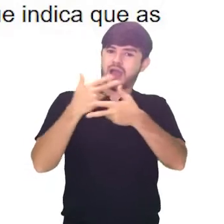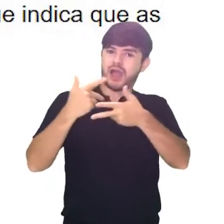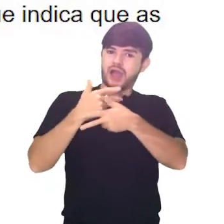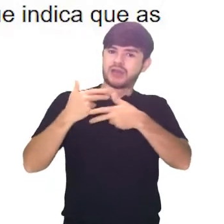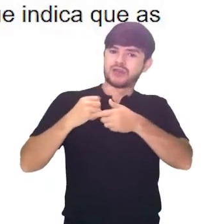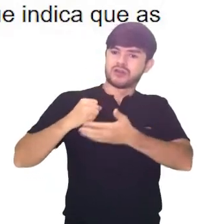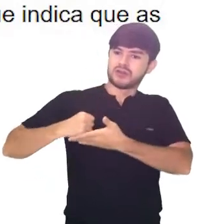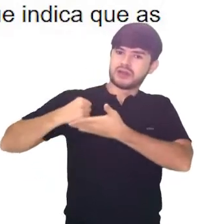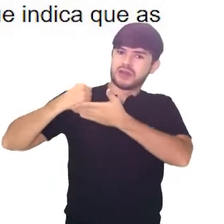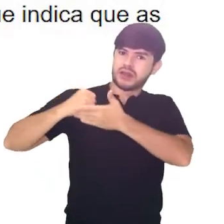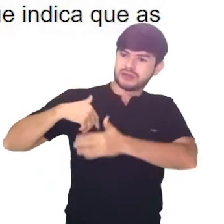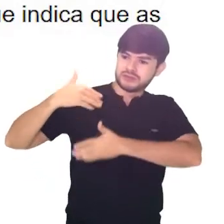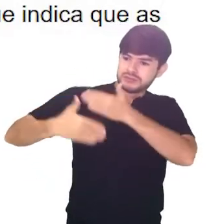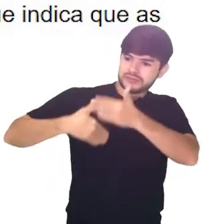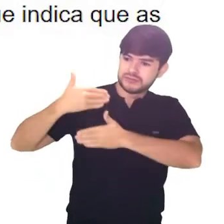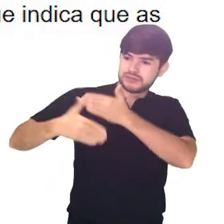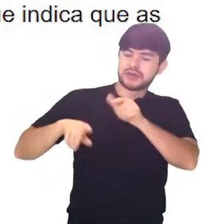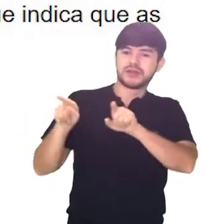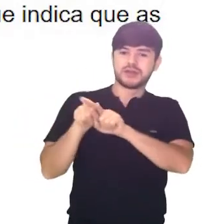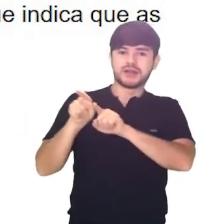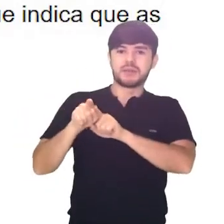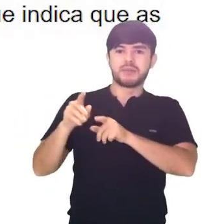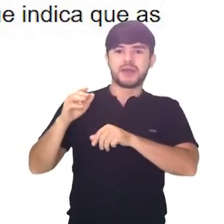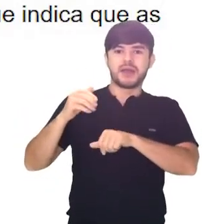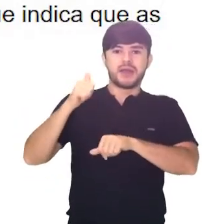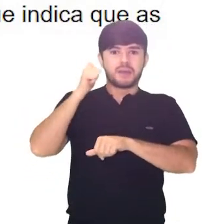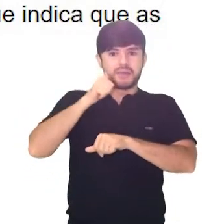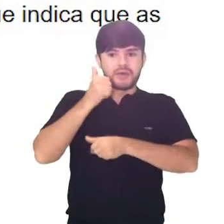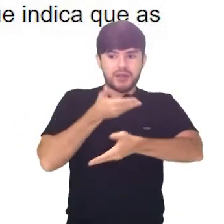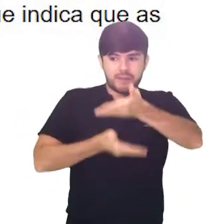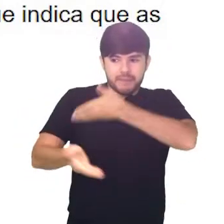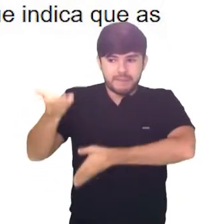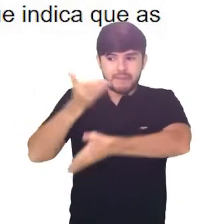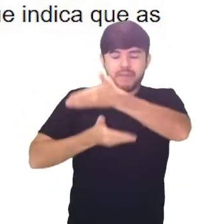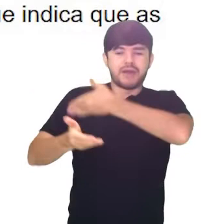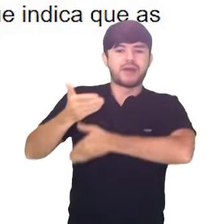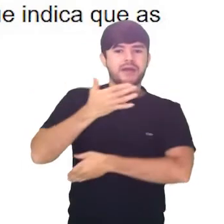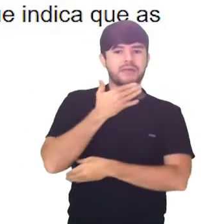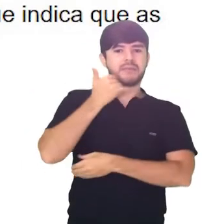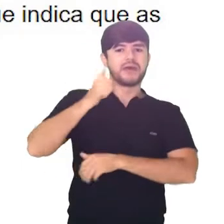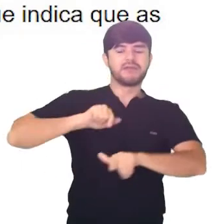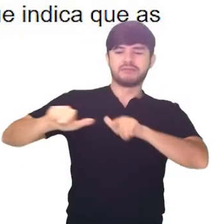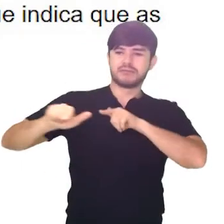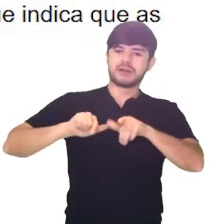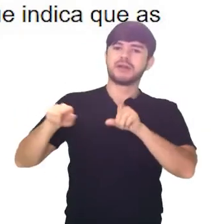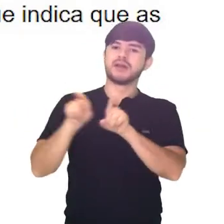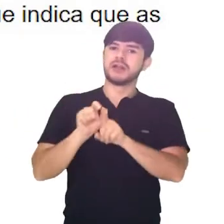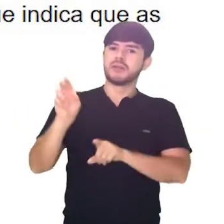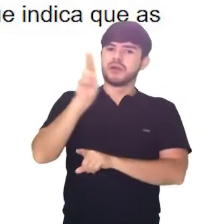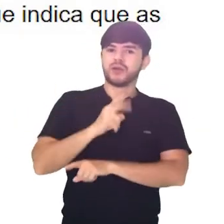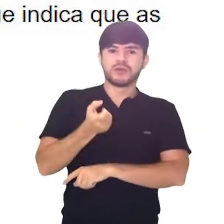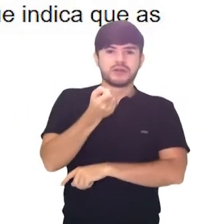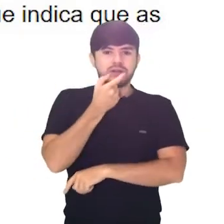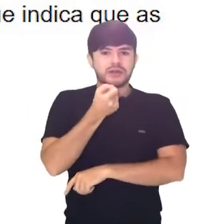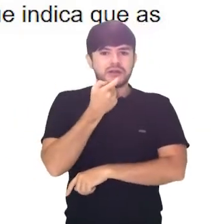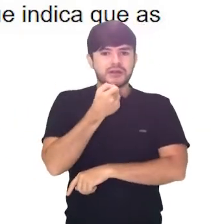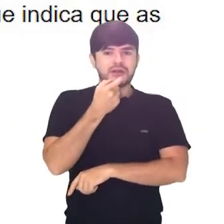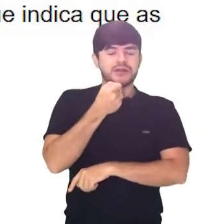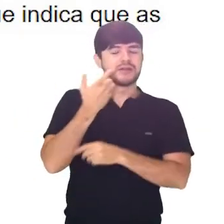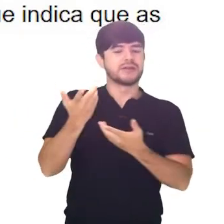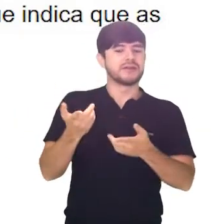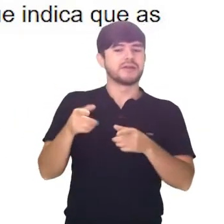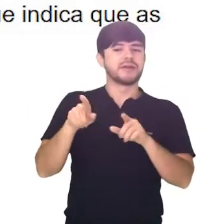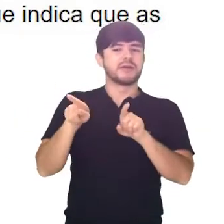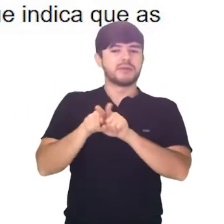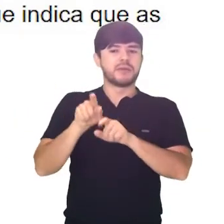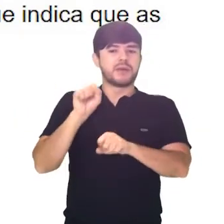essa transformação, maior participação das mulheres no mundo do trabalho, o uso, né, de métodos contraceptivos também que se tornou mais popular